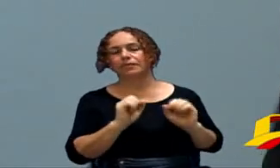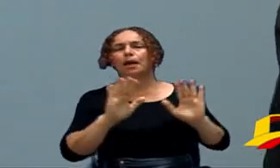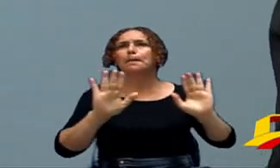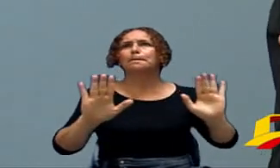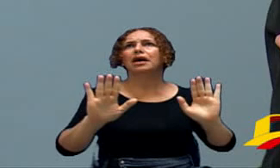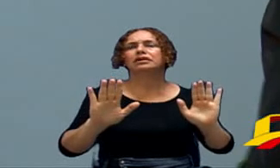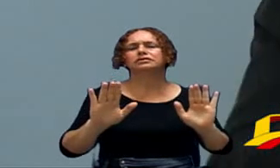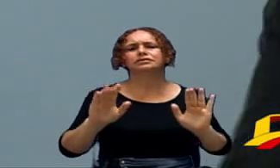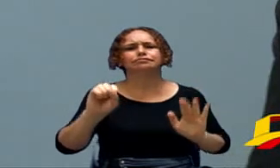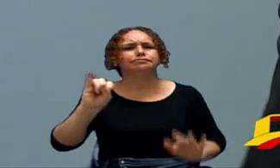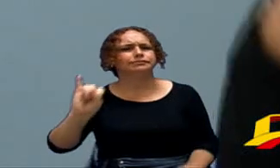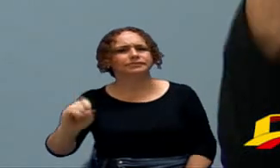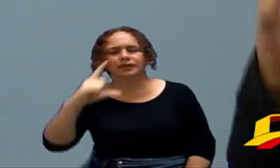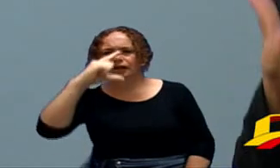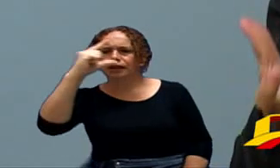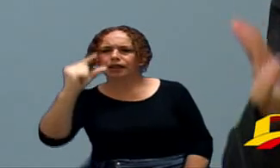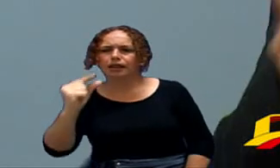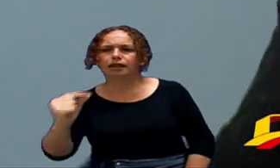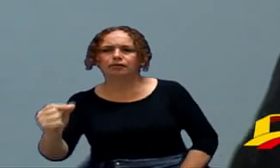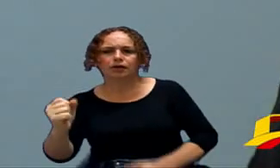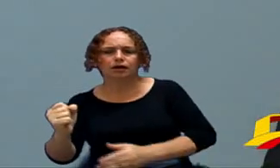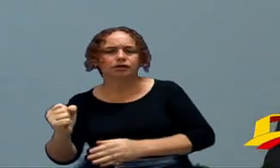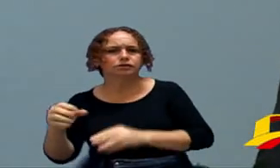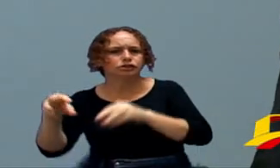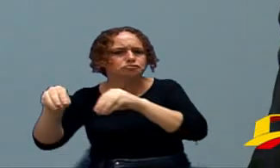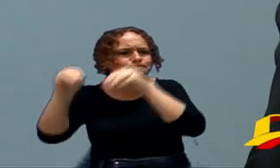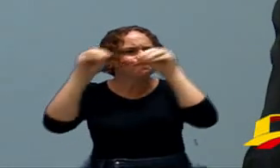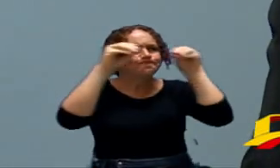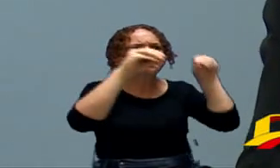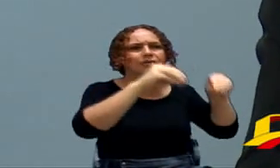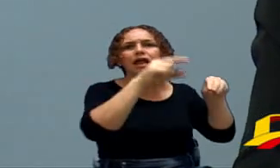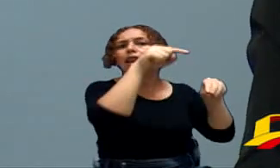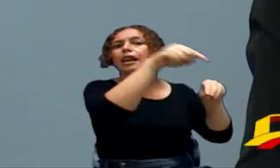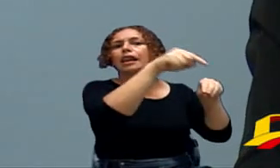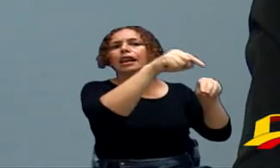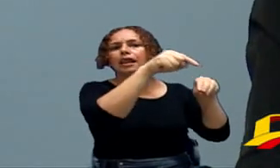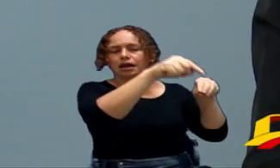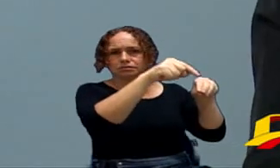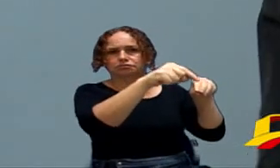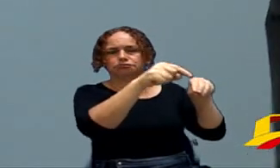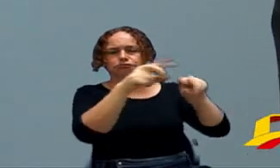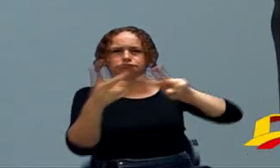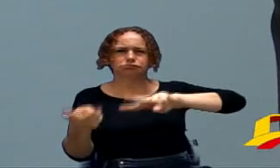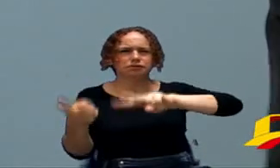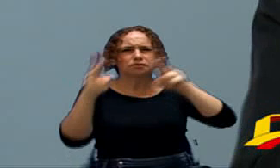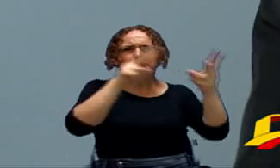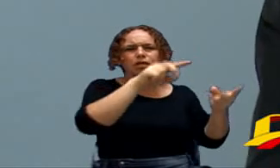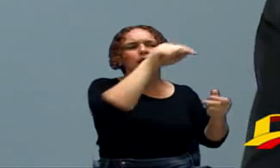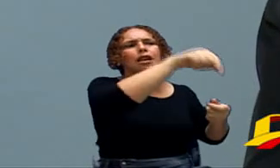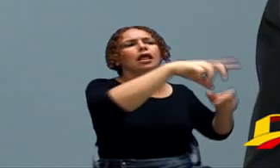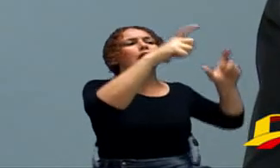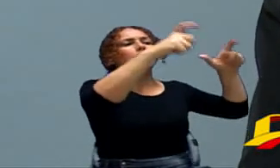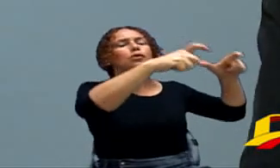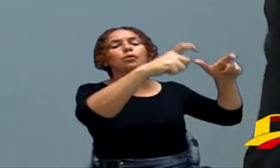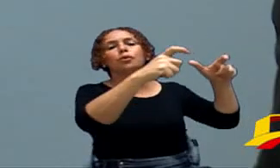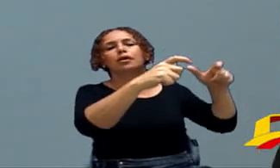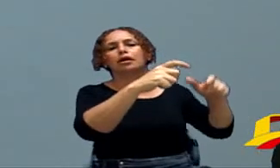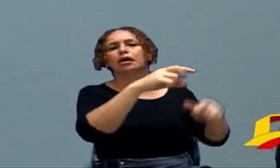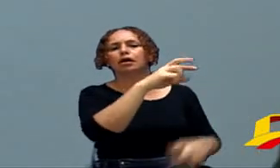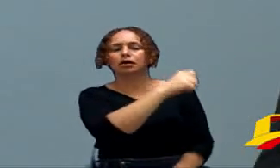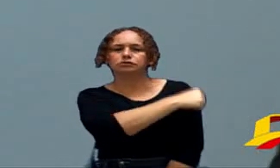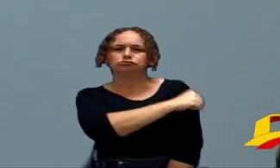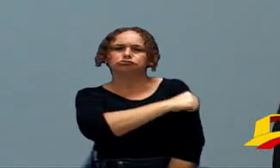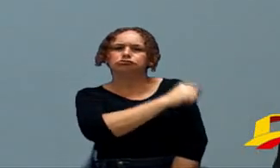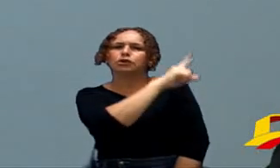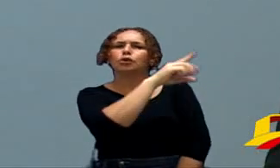agregaria? Recurso ou troca de favores? Por que, que o Sandro iria ser transferido para um zoológico do Rio de Janeiro? Então, acho que